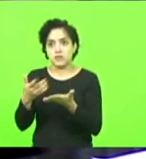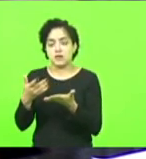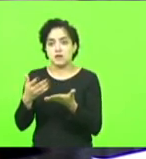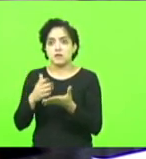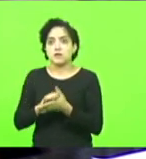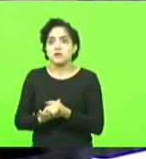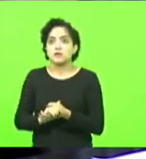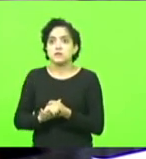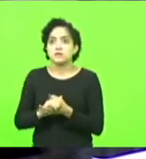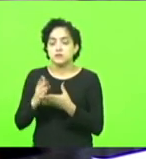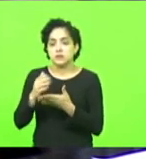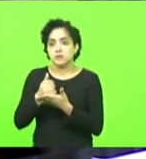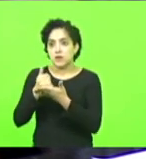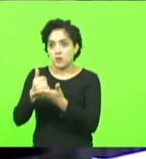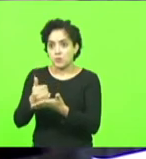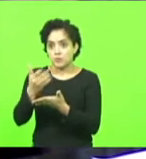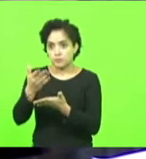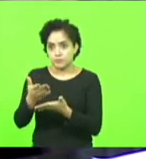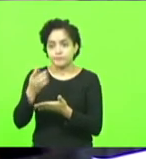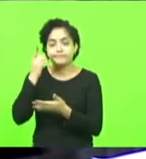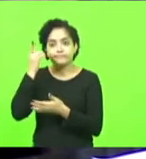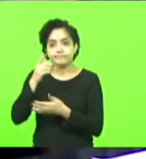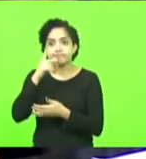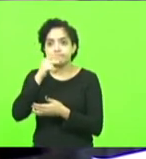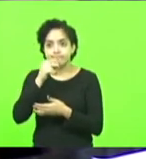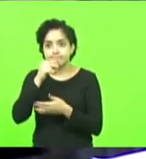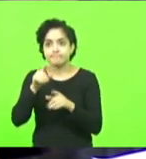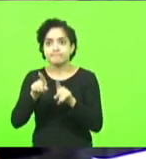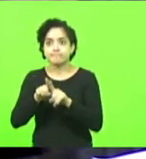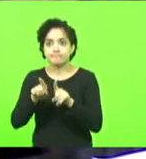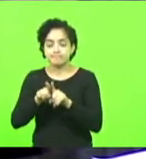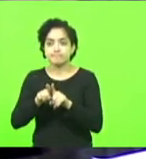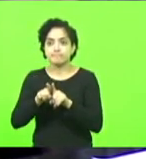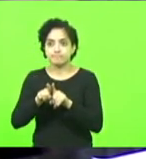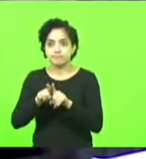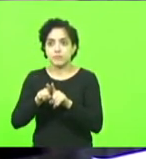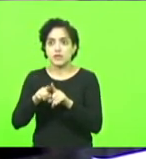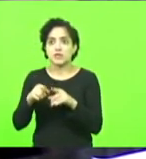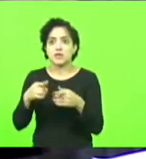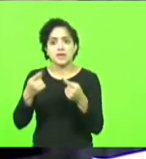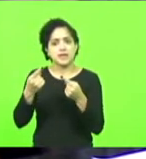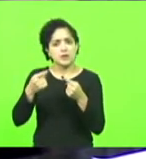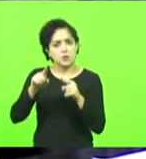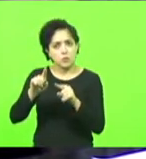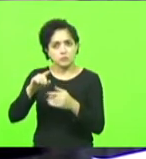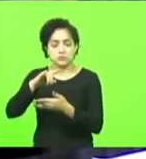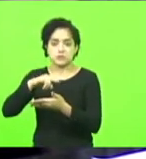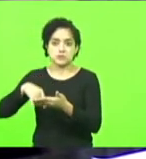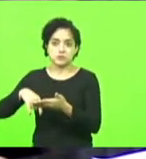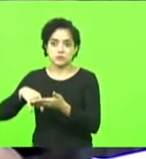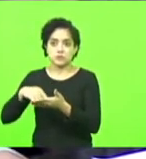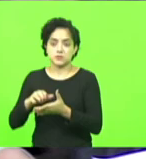manifestar o meu apoio ao deputado Kennedy, e eu engrosso a fileira de pessoas que militam contra esse passaporte.